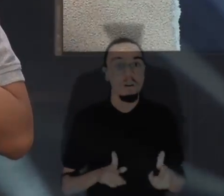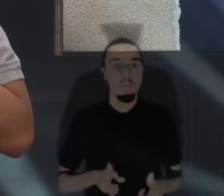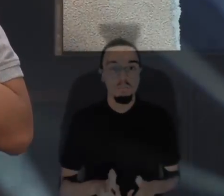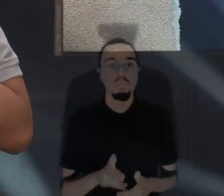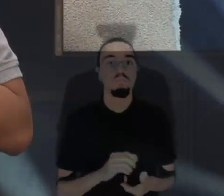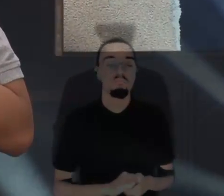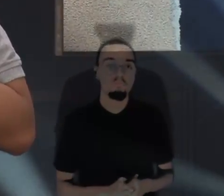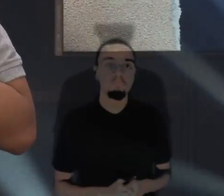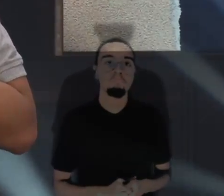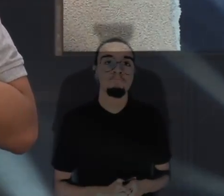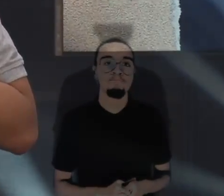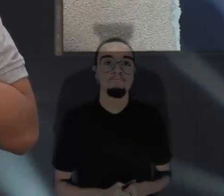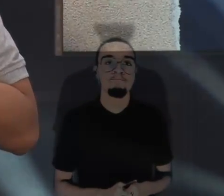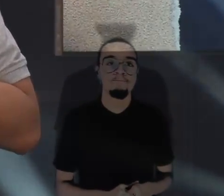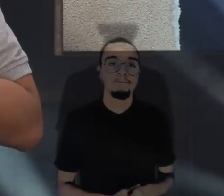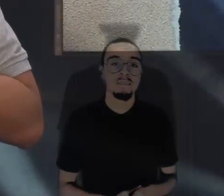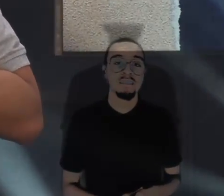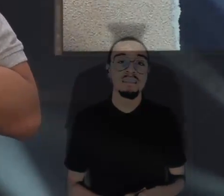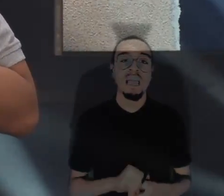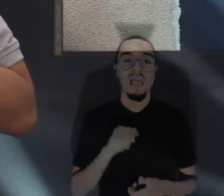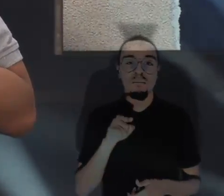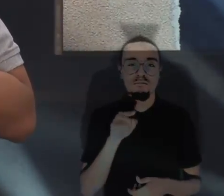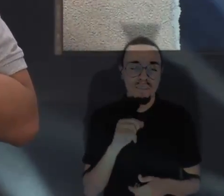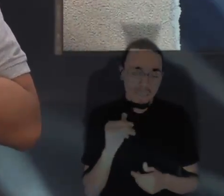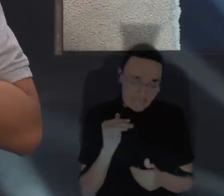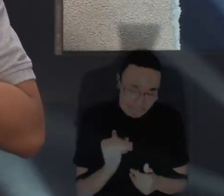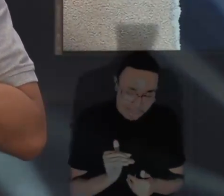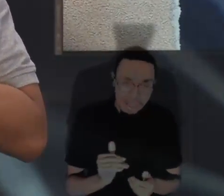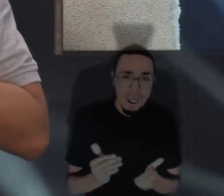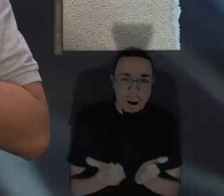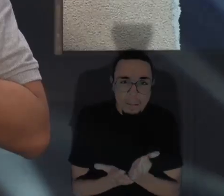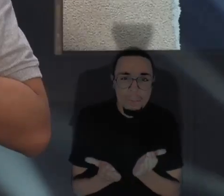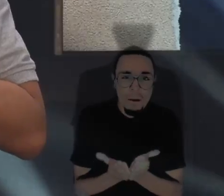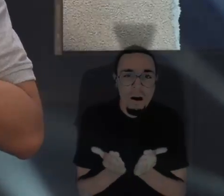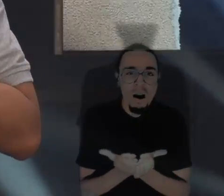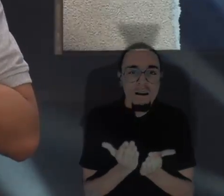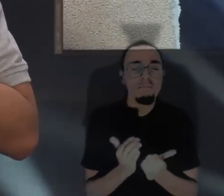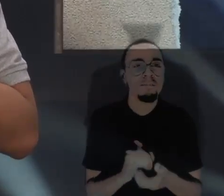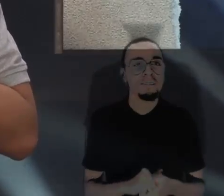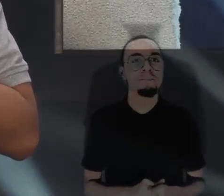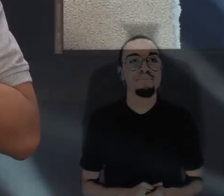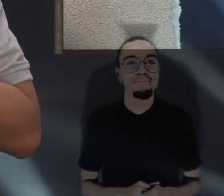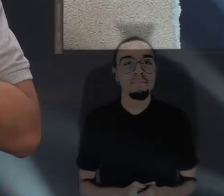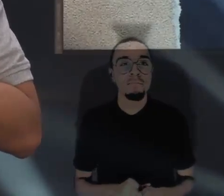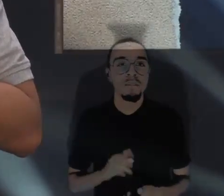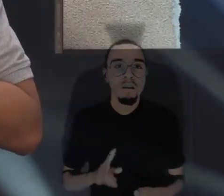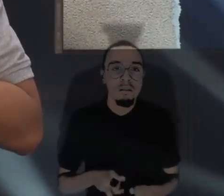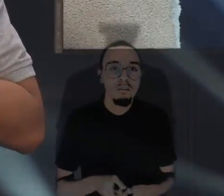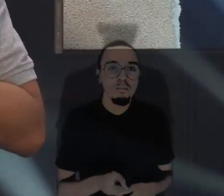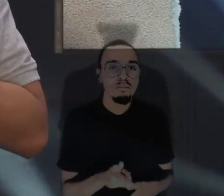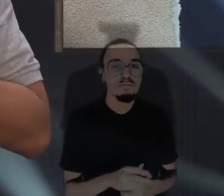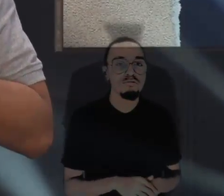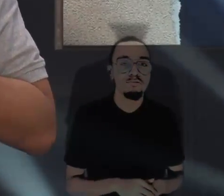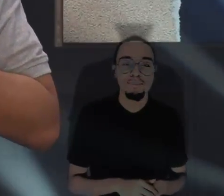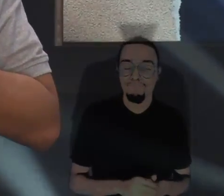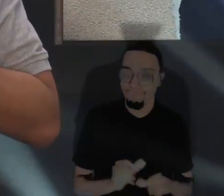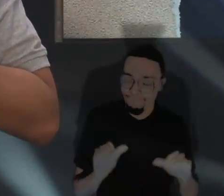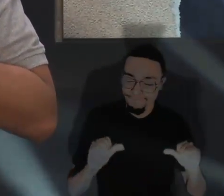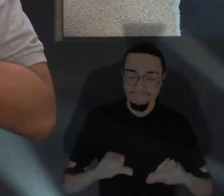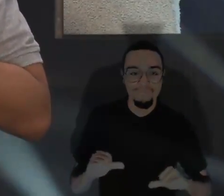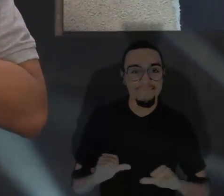Você continua sendo o menor da casa, o mais pobrezinho. Você continua sendo um bichinho feio para muita